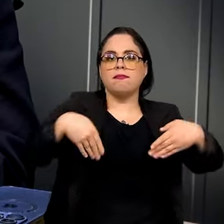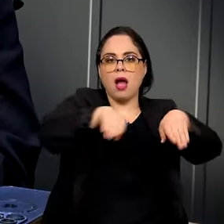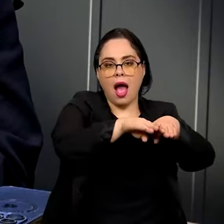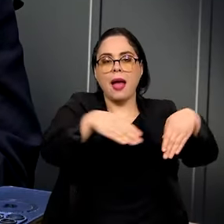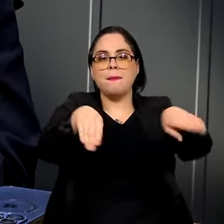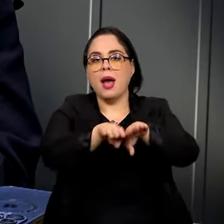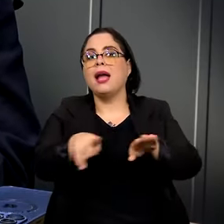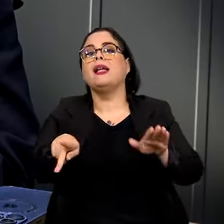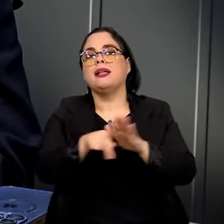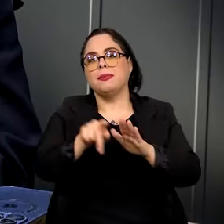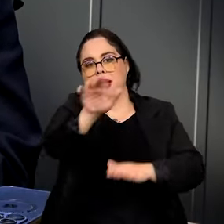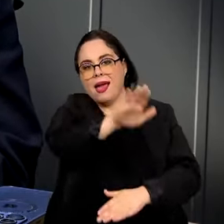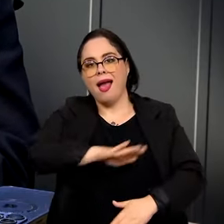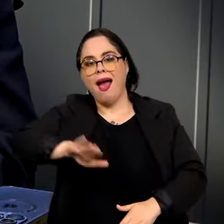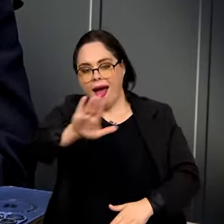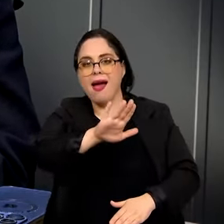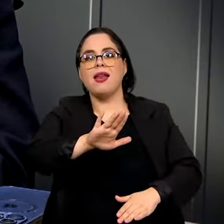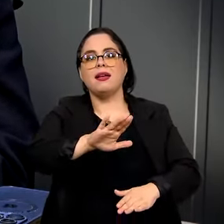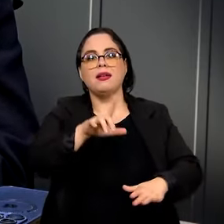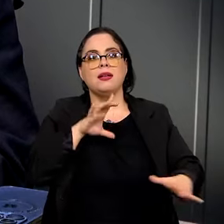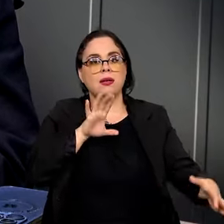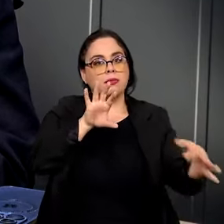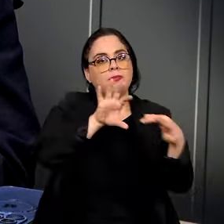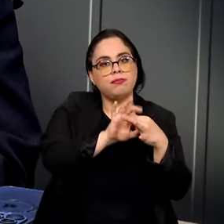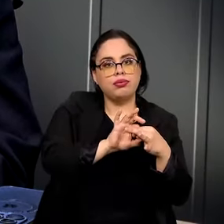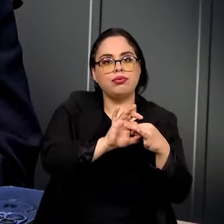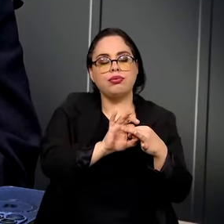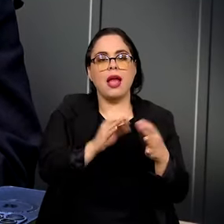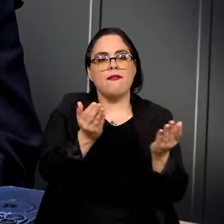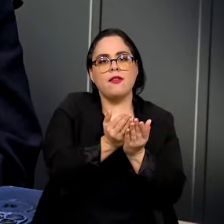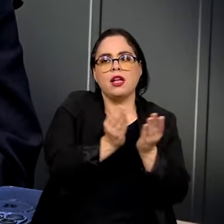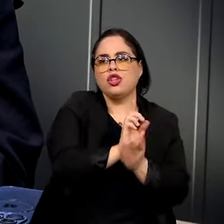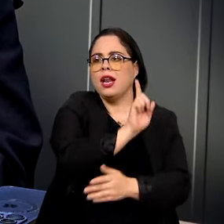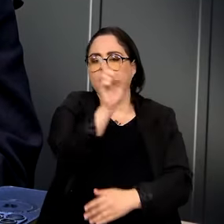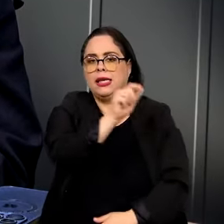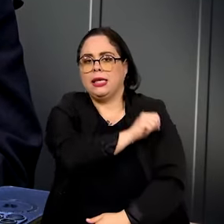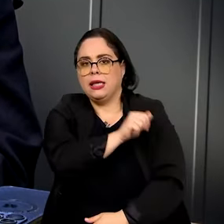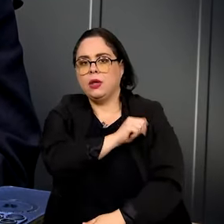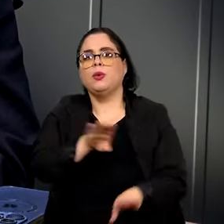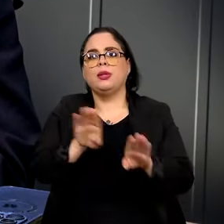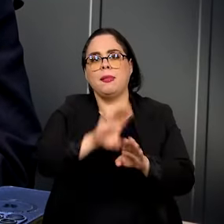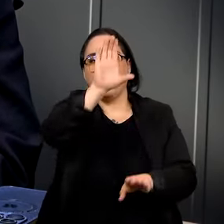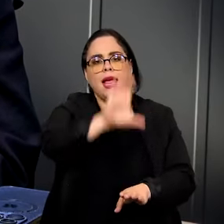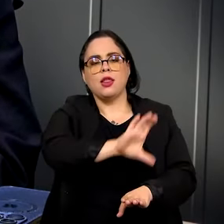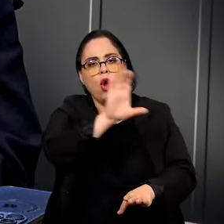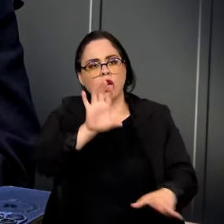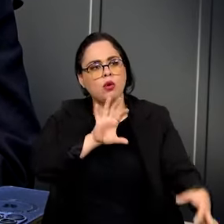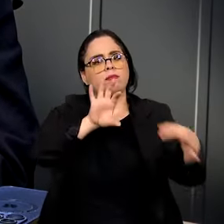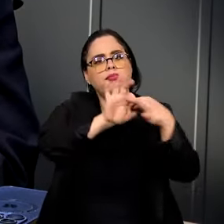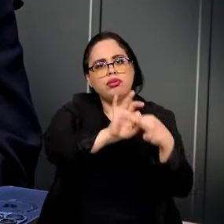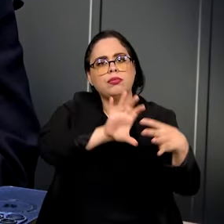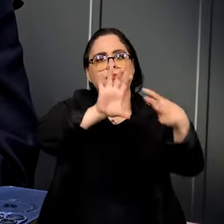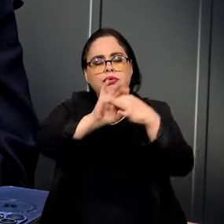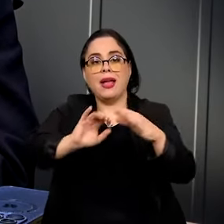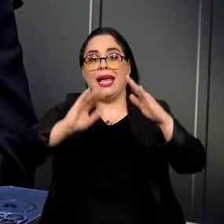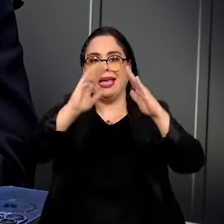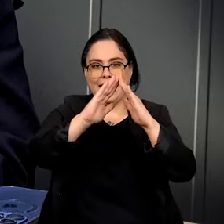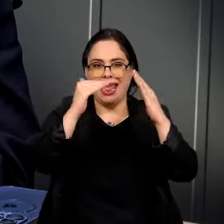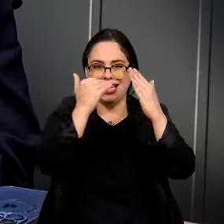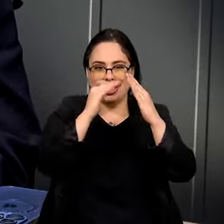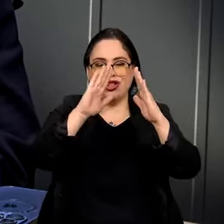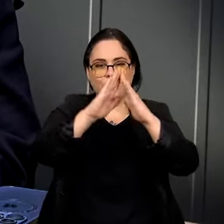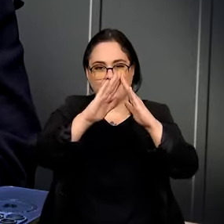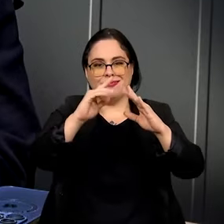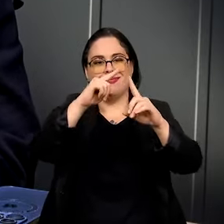Igreja Católica no país fizemos com os angélicos lá no Rio de Janeiro já vão com mais de 1000 eh